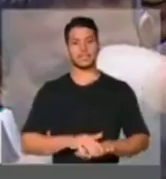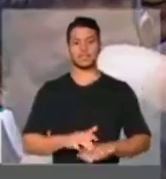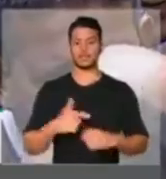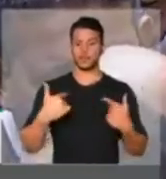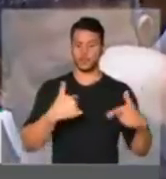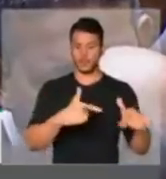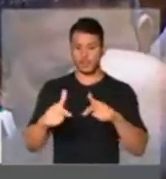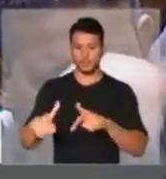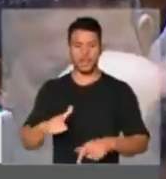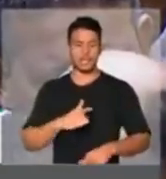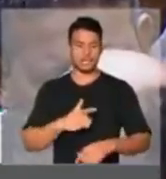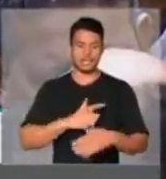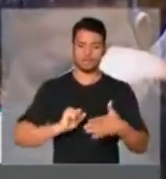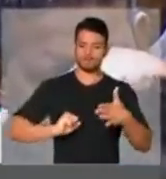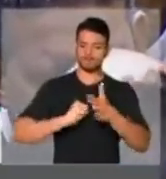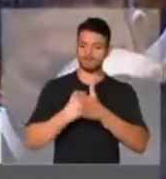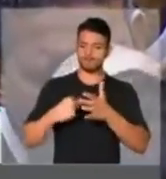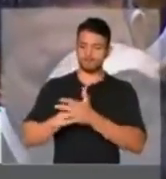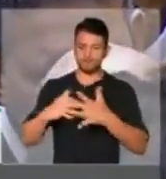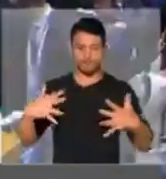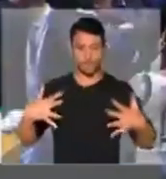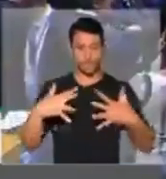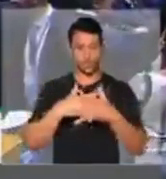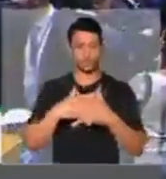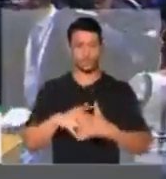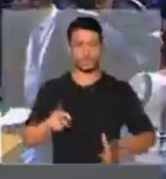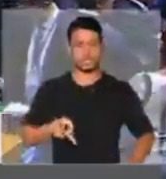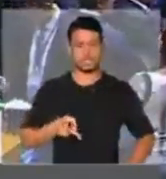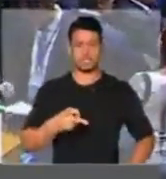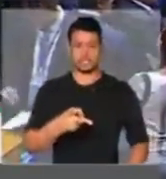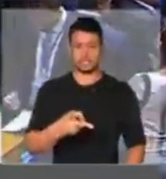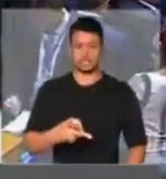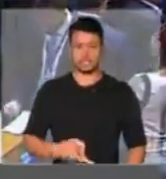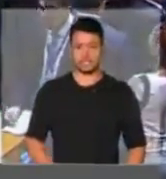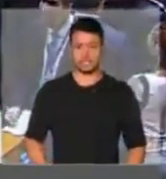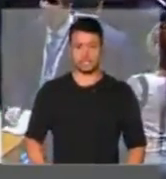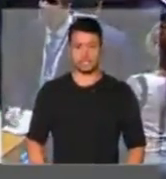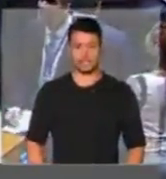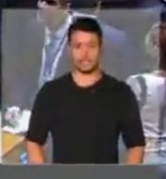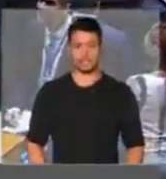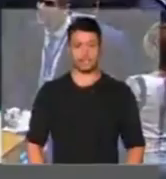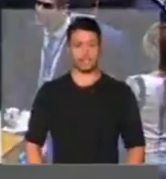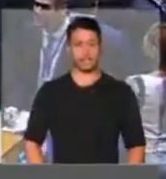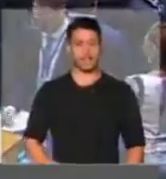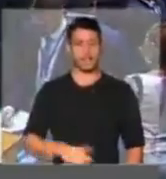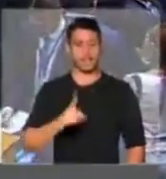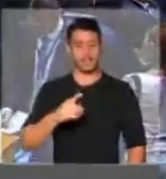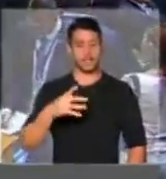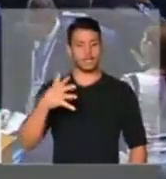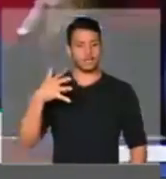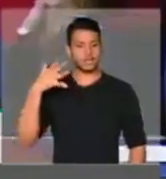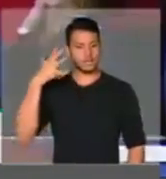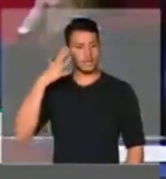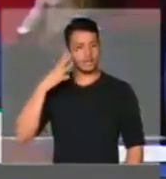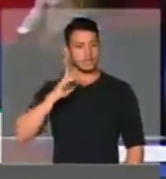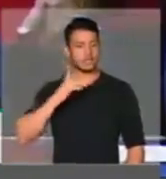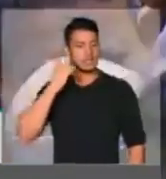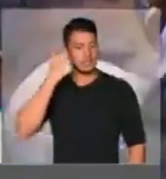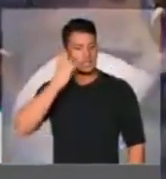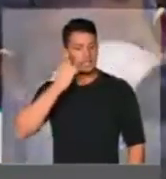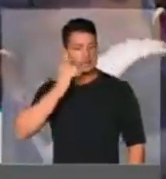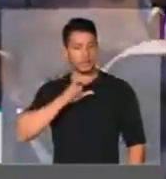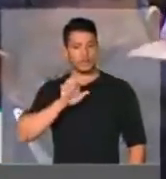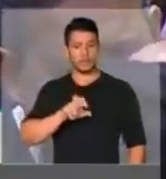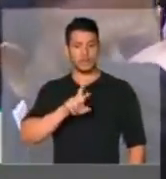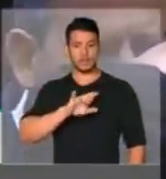mais obstrui as votações dessa casa, com um discurso vazio, que é a deputada Érica Cocai,